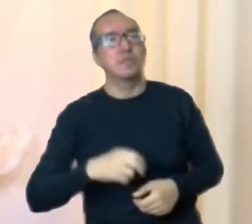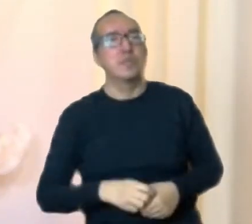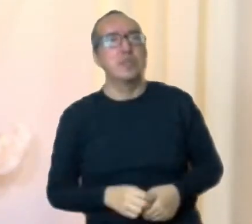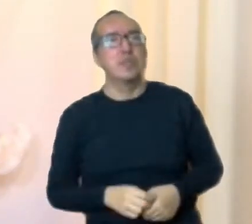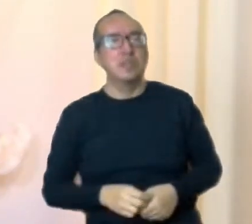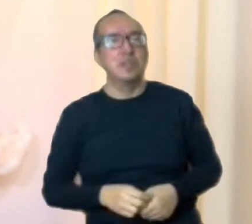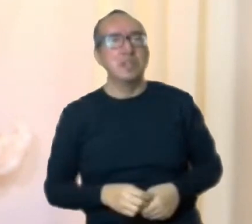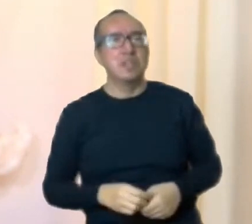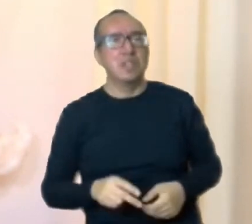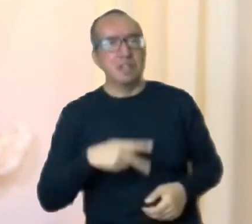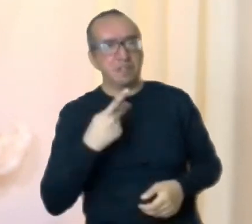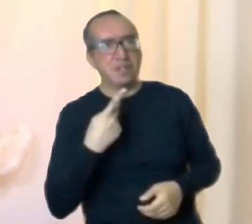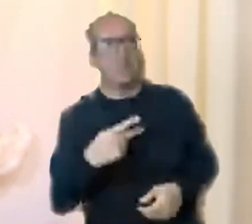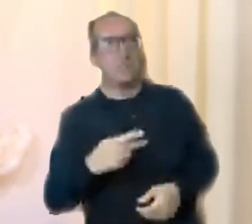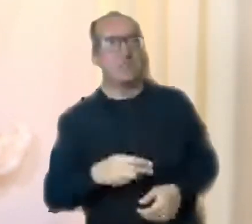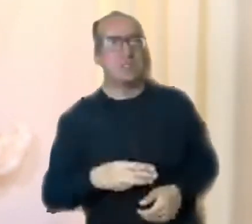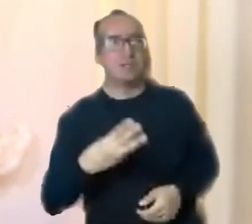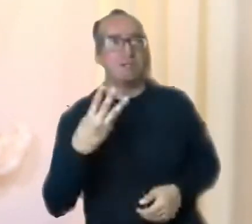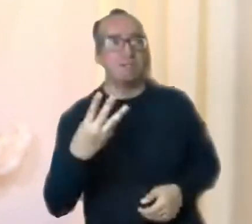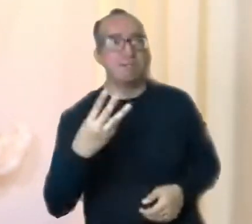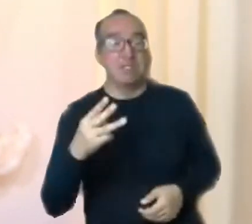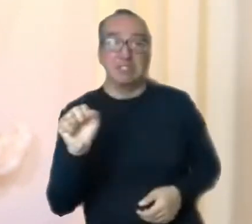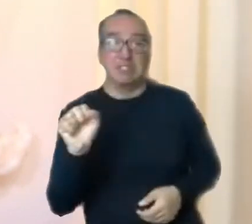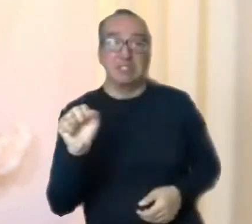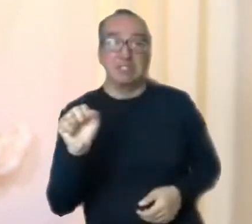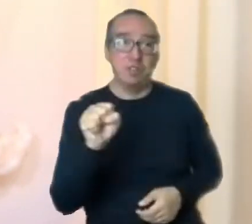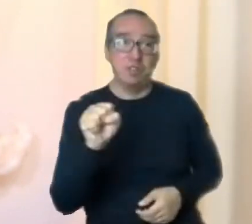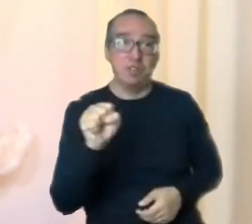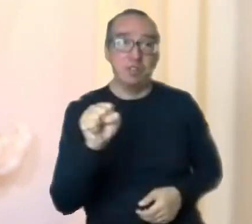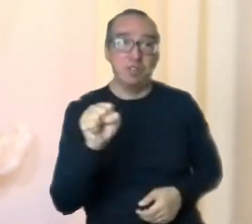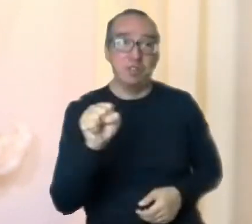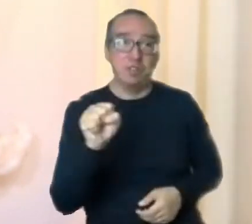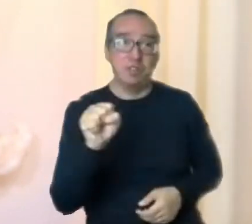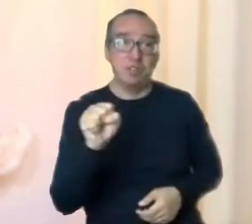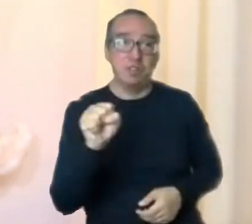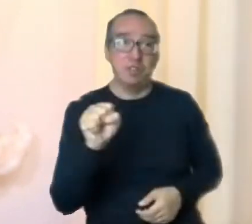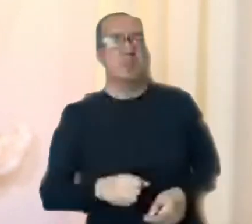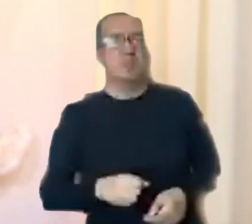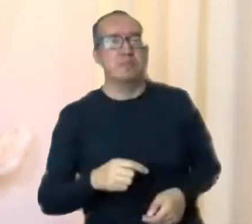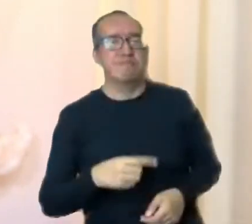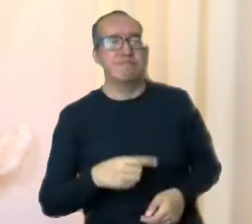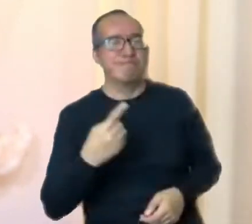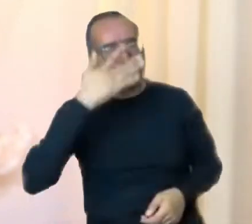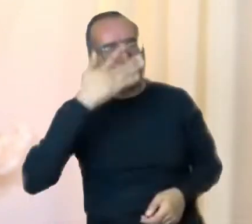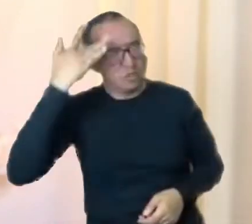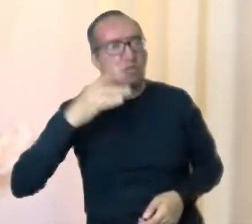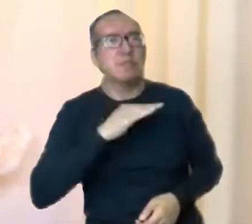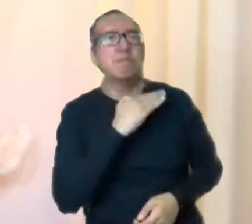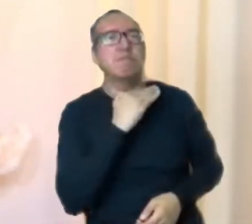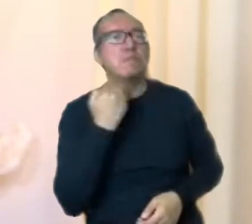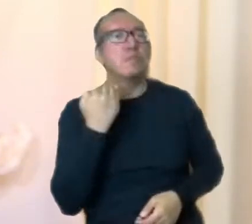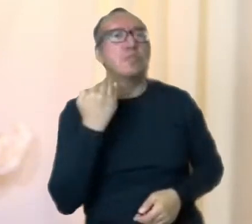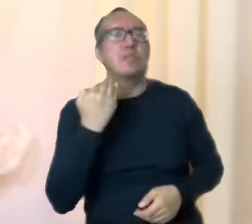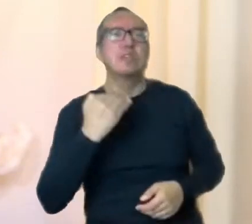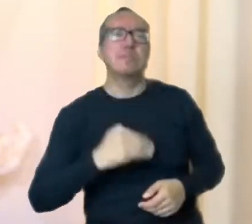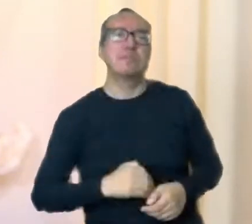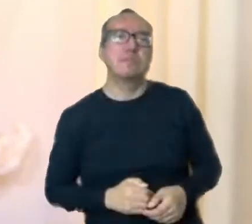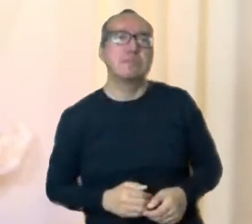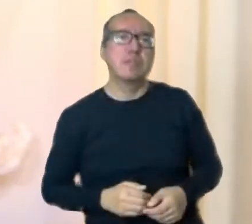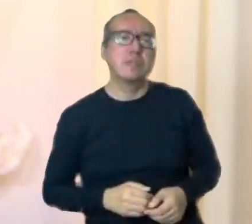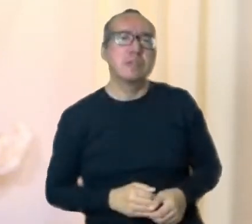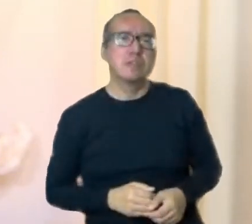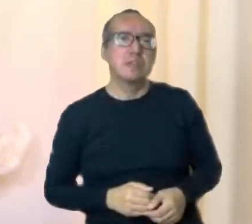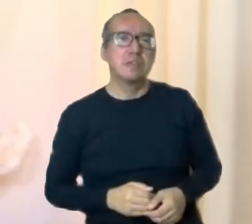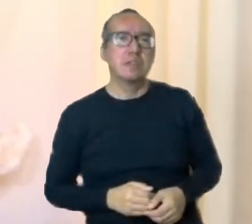de fome no mundo. Perceba, a cada 3 segundos. Todas as vezes que eu e você enchemos os